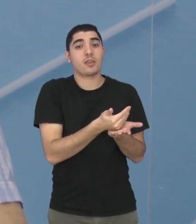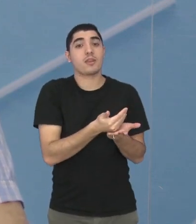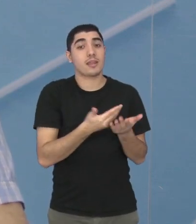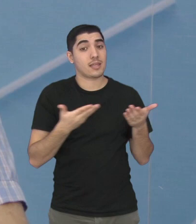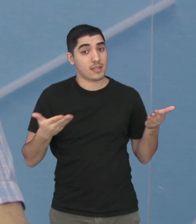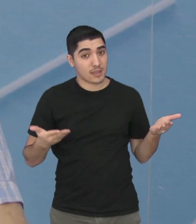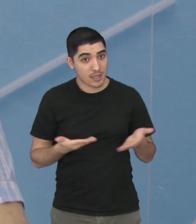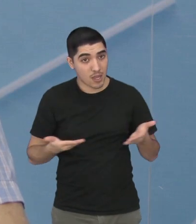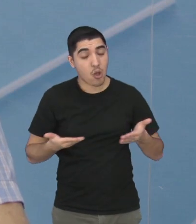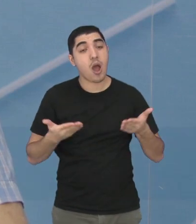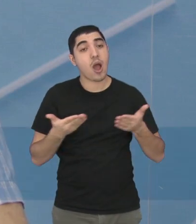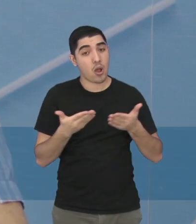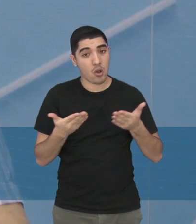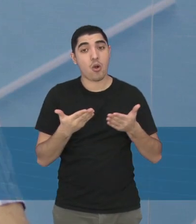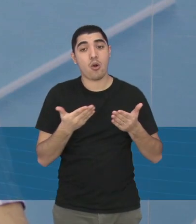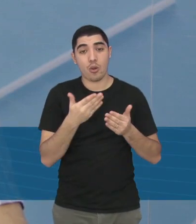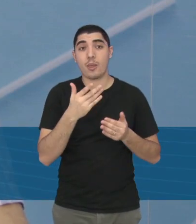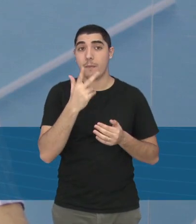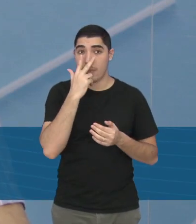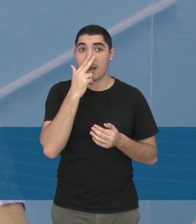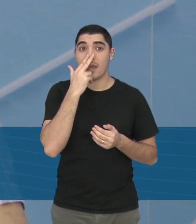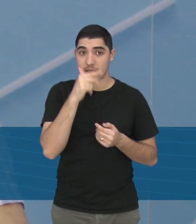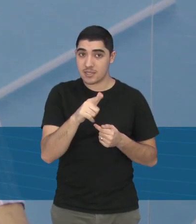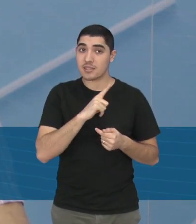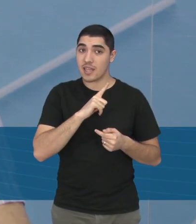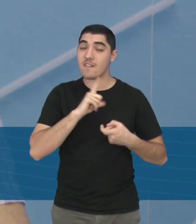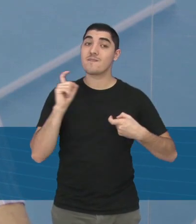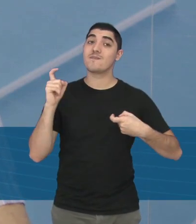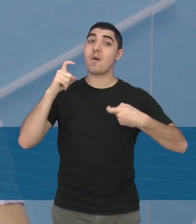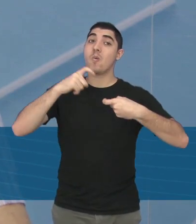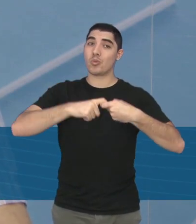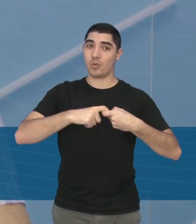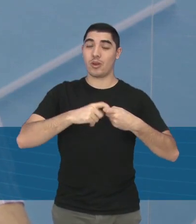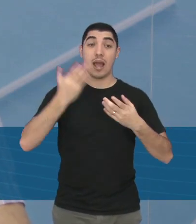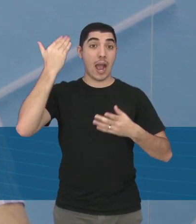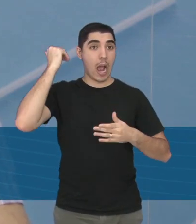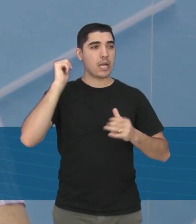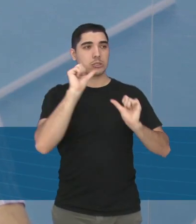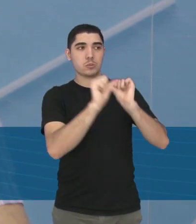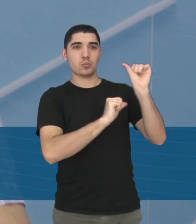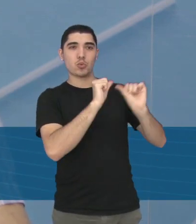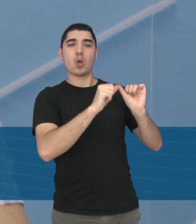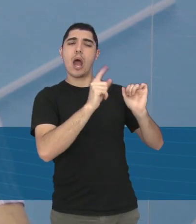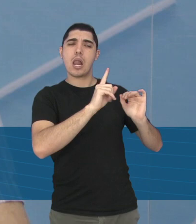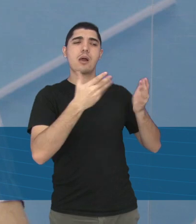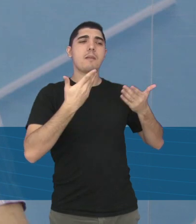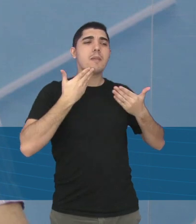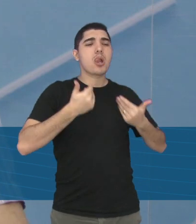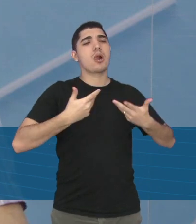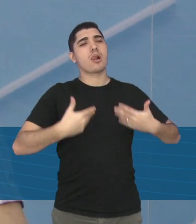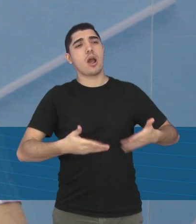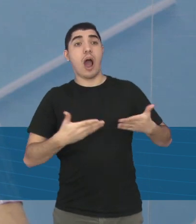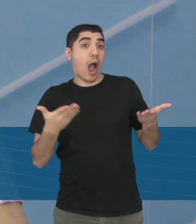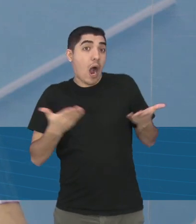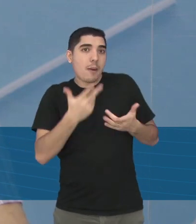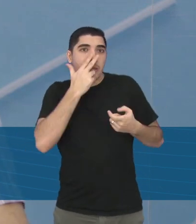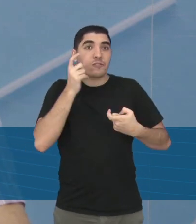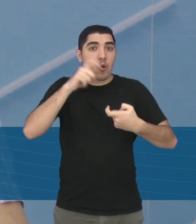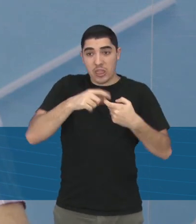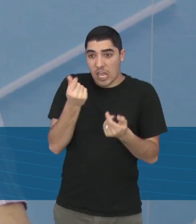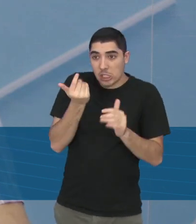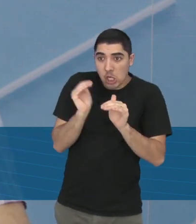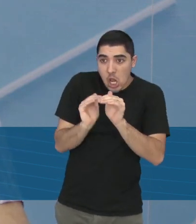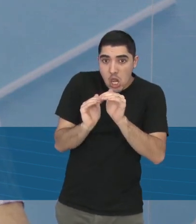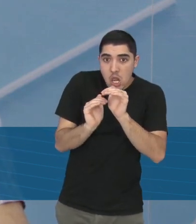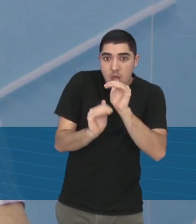voltando, tá voltando já faz alguns anos para isso. Né? E durante esse processo de só pensar em ganhar e ganhar, onde eu puder esfolar